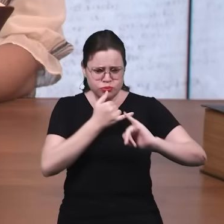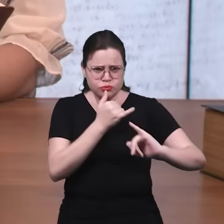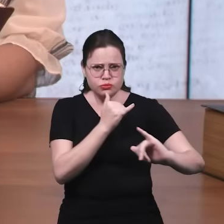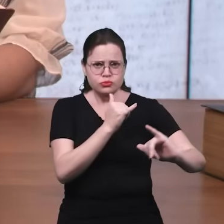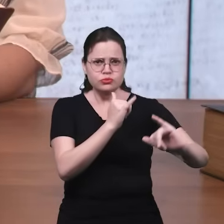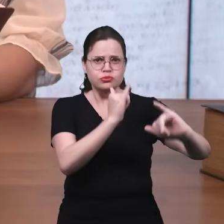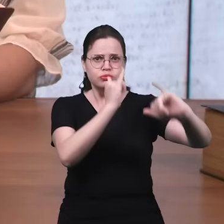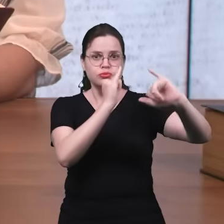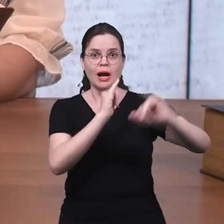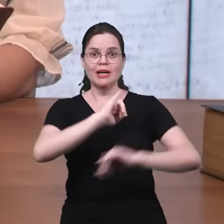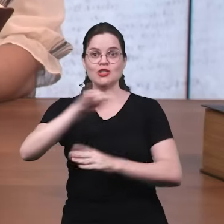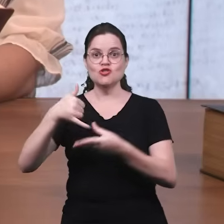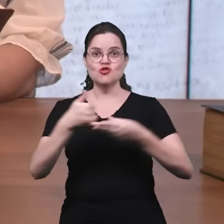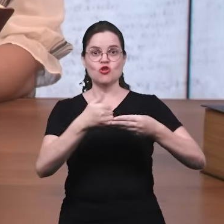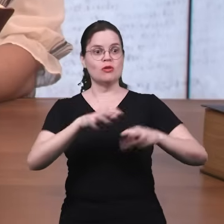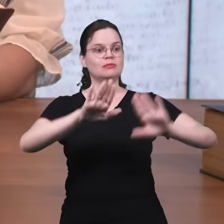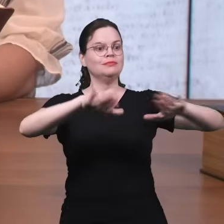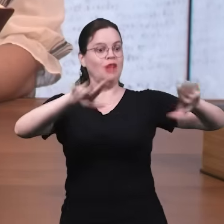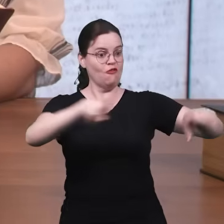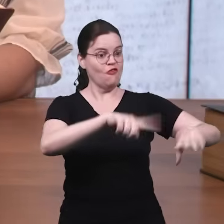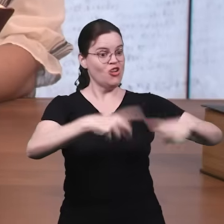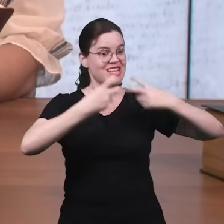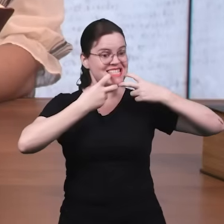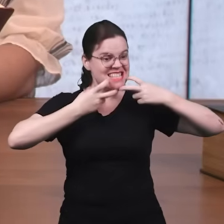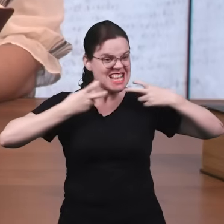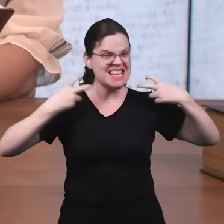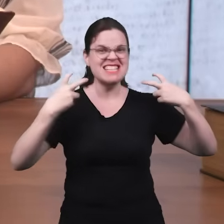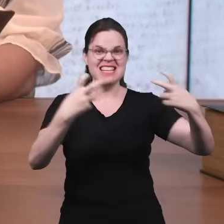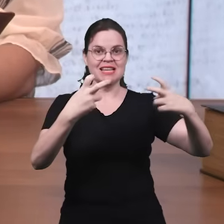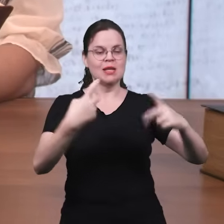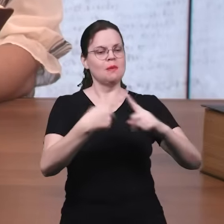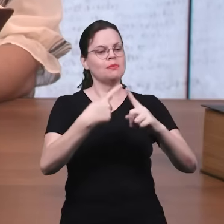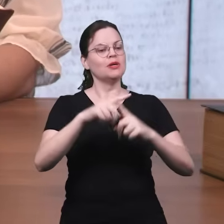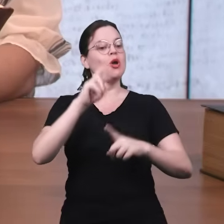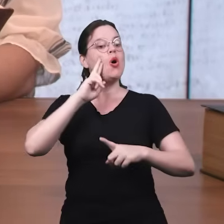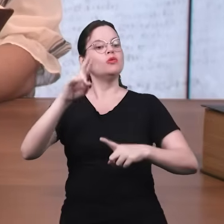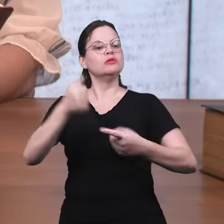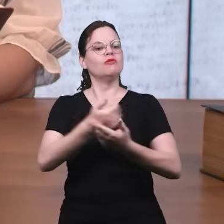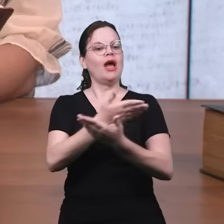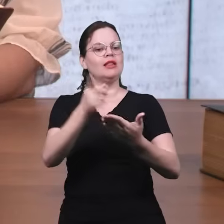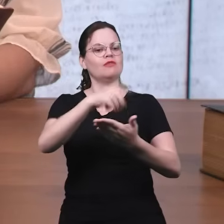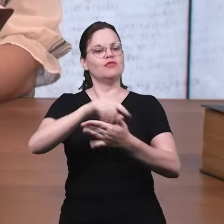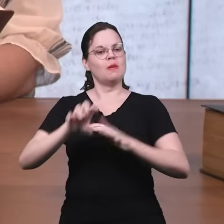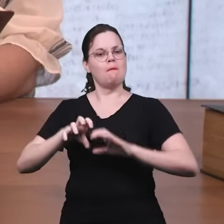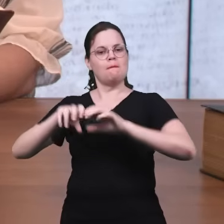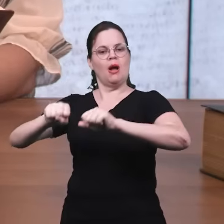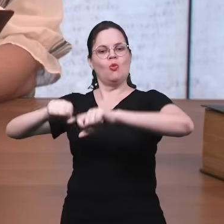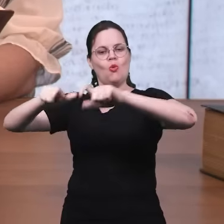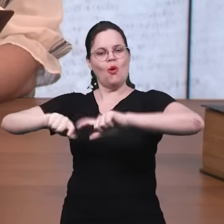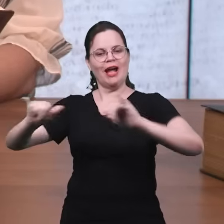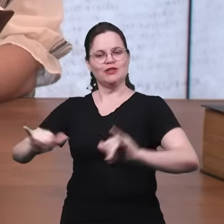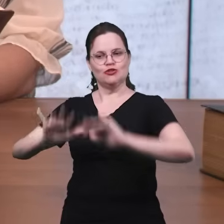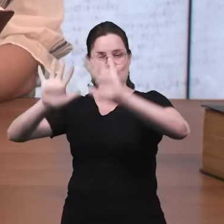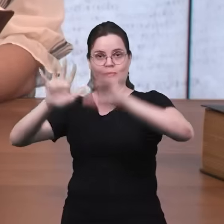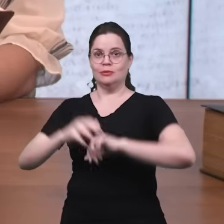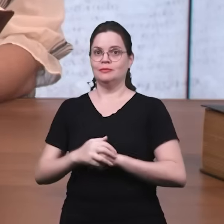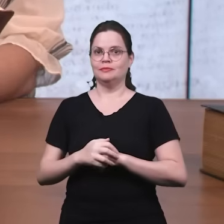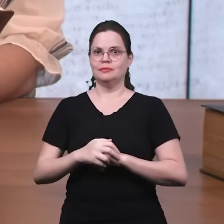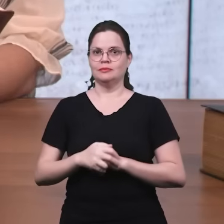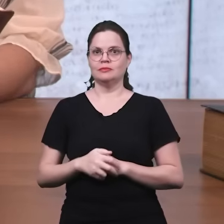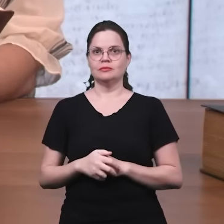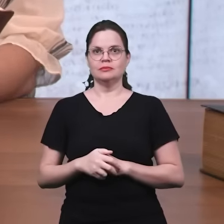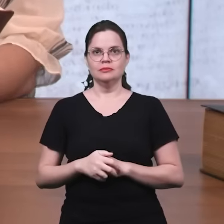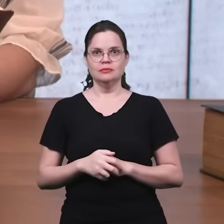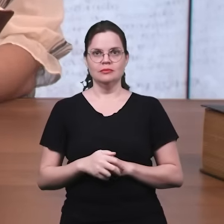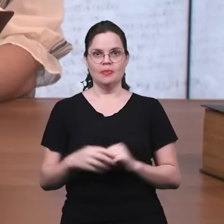povo: Gritai, porque o Senhor vos tem dado a cidade. Porém, a cidade